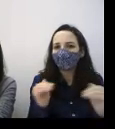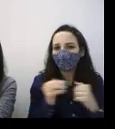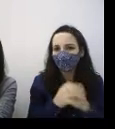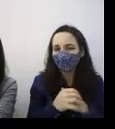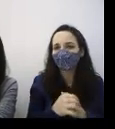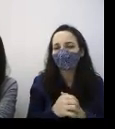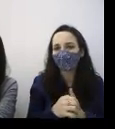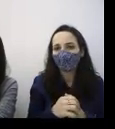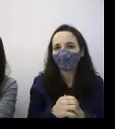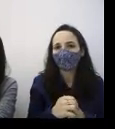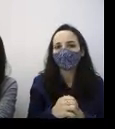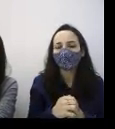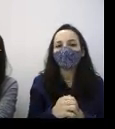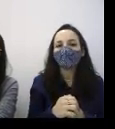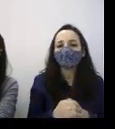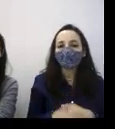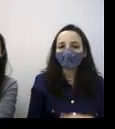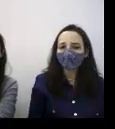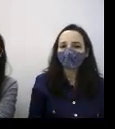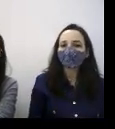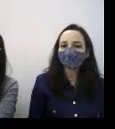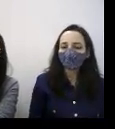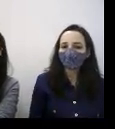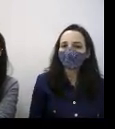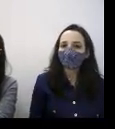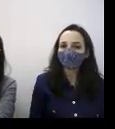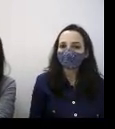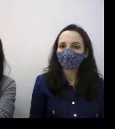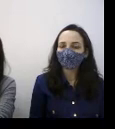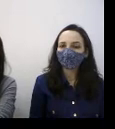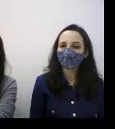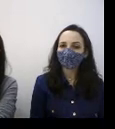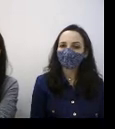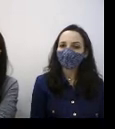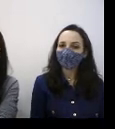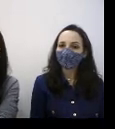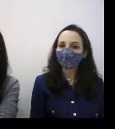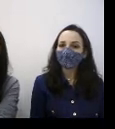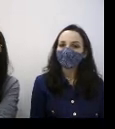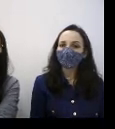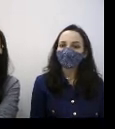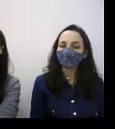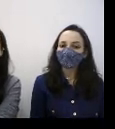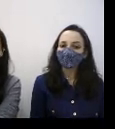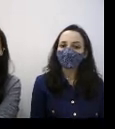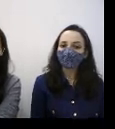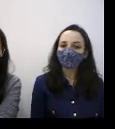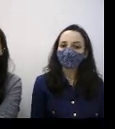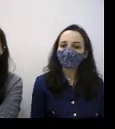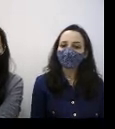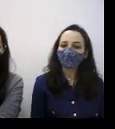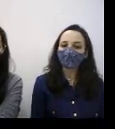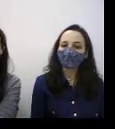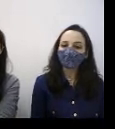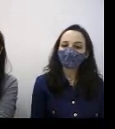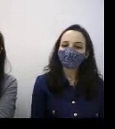zona de conforto que a gente estava, né? É verdade, Vanessa. Quando a gente fala da questão de rotina, né, o que seria o conceito de rotina?